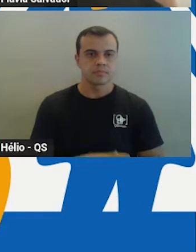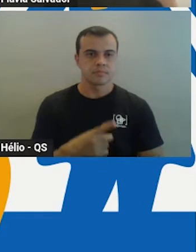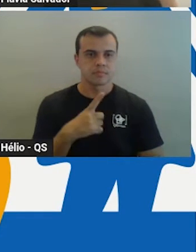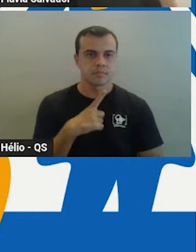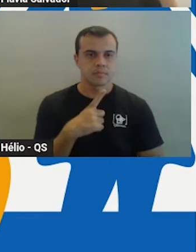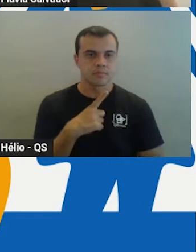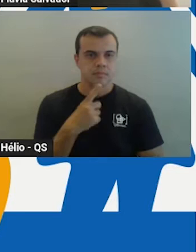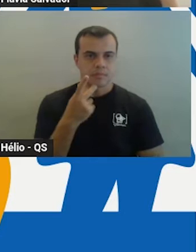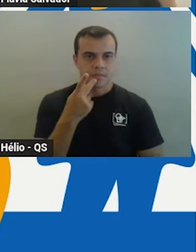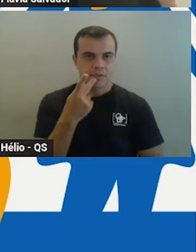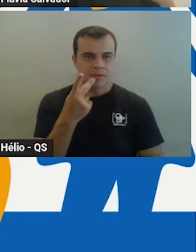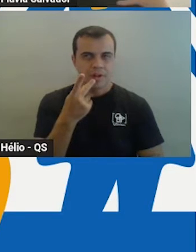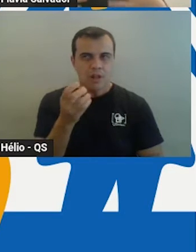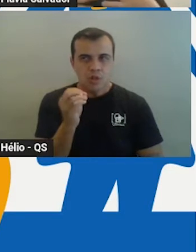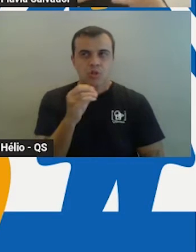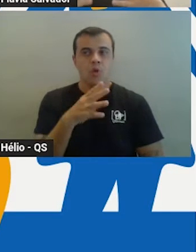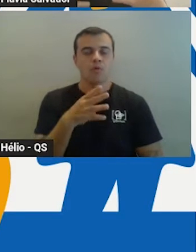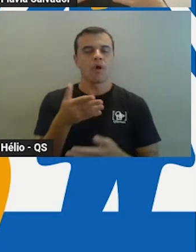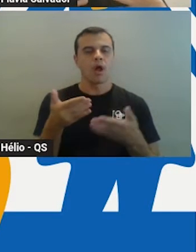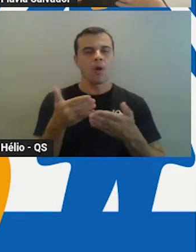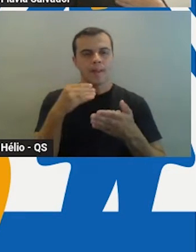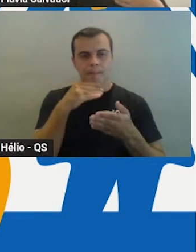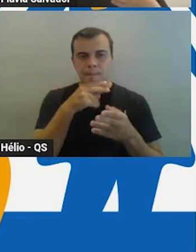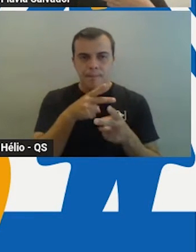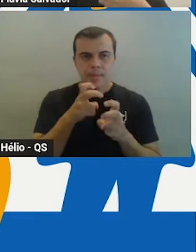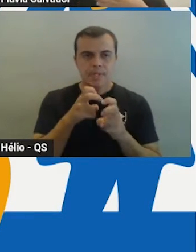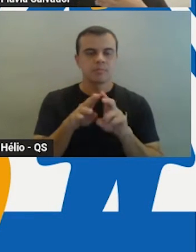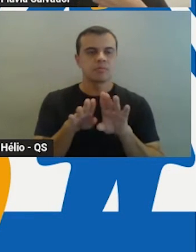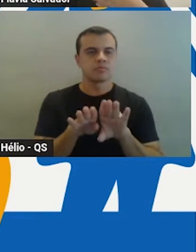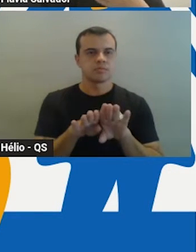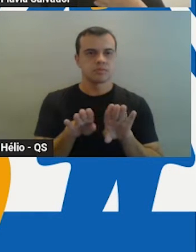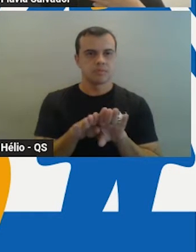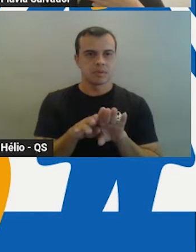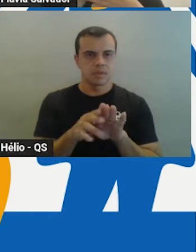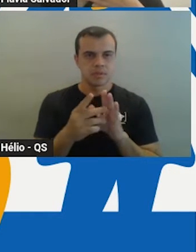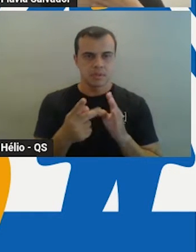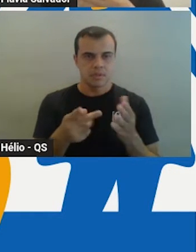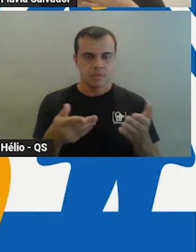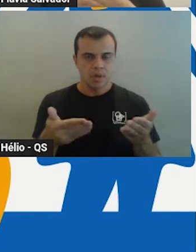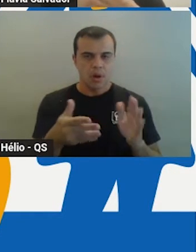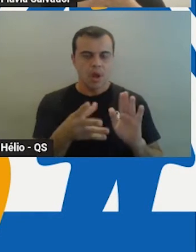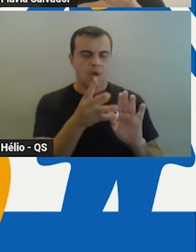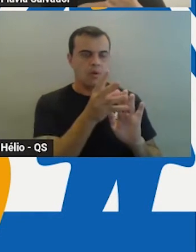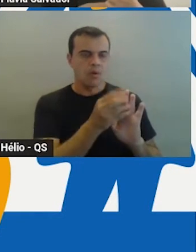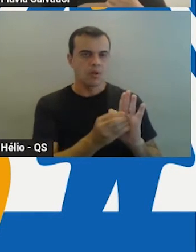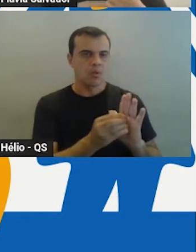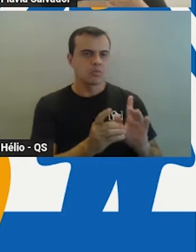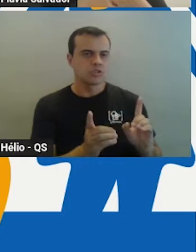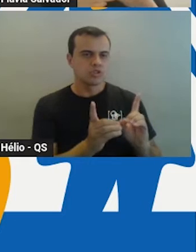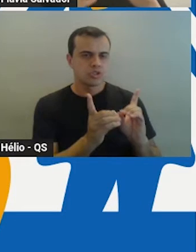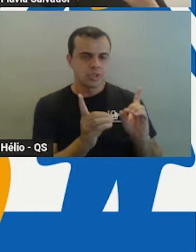fresquinho e a gente percebeu muito claramente que isso é um conteúdo que ele é muito dinâmico, que